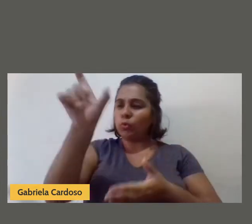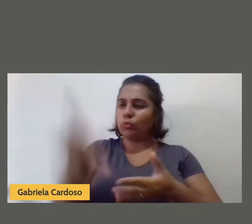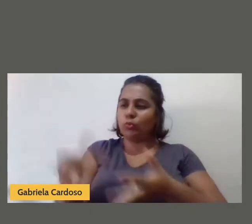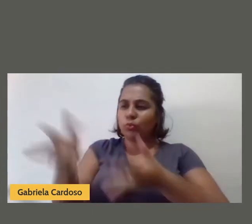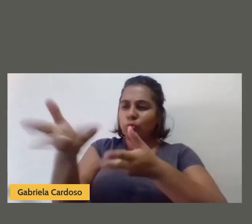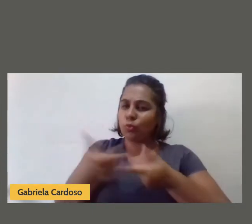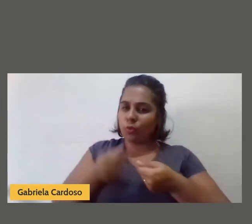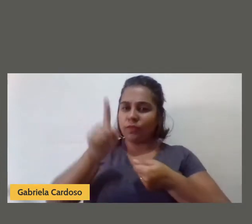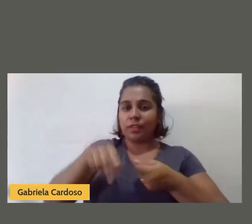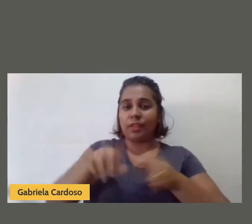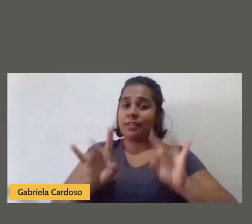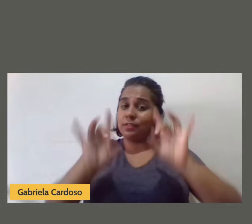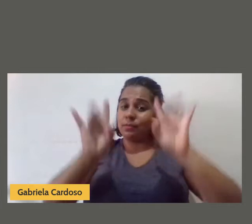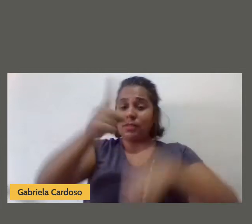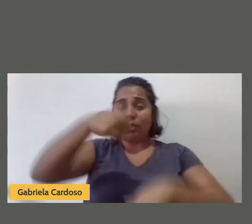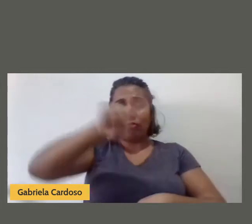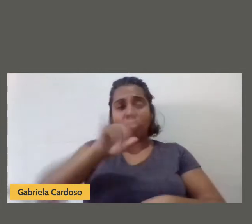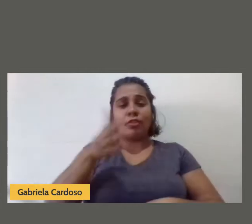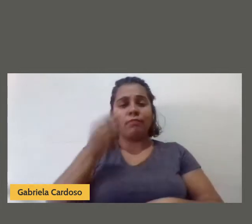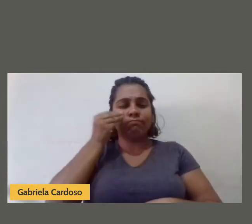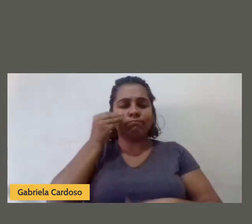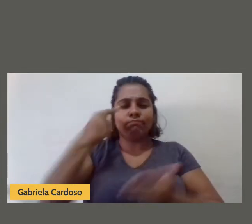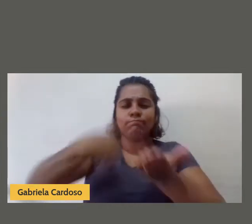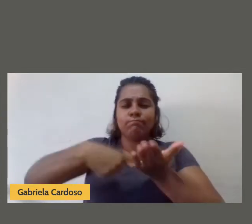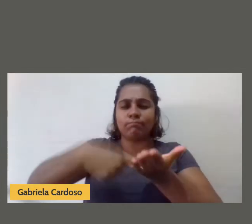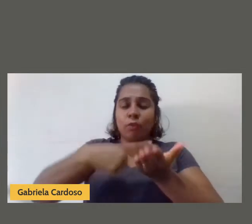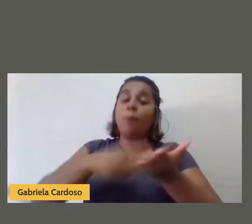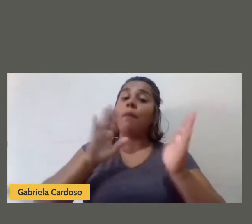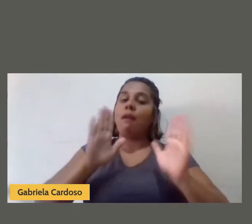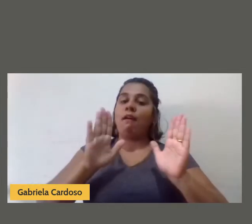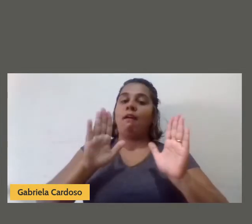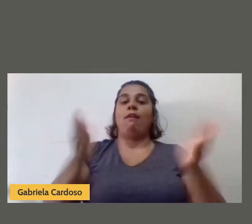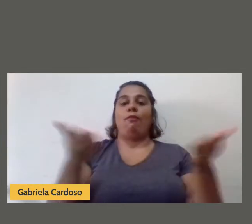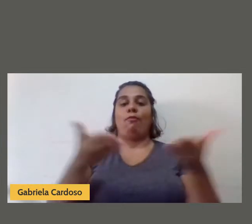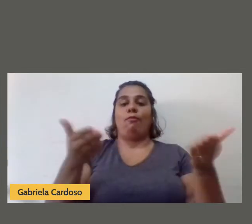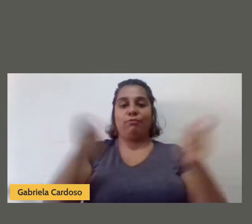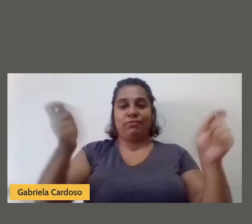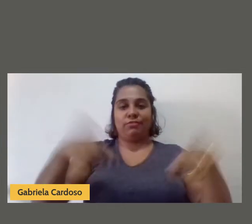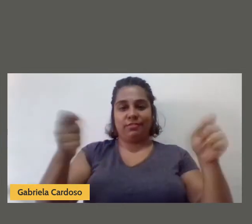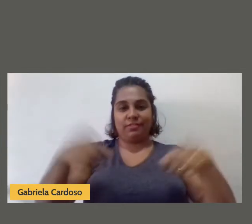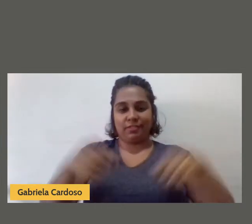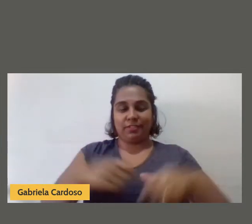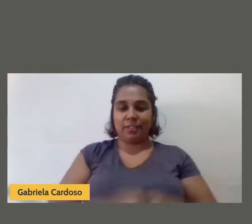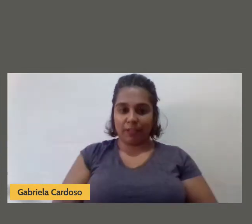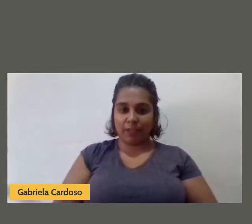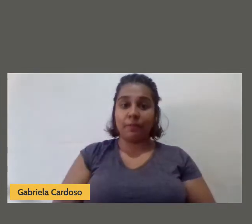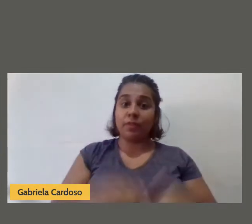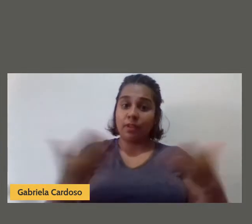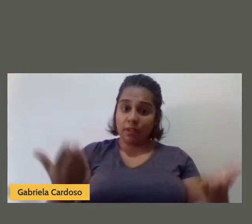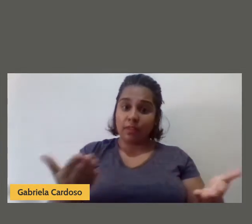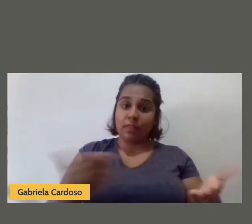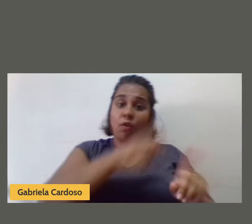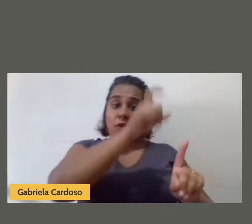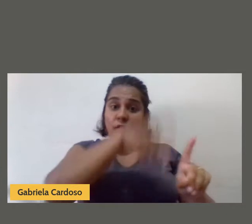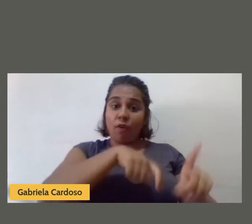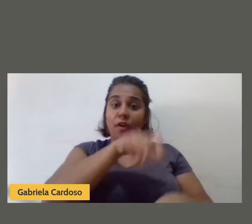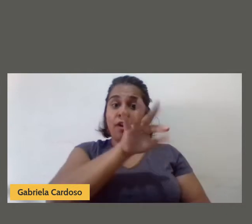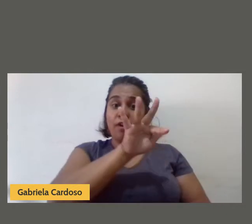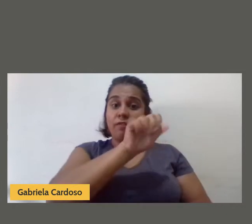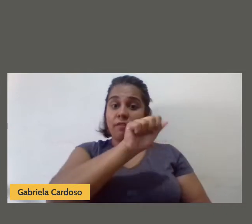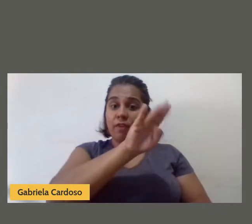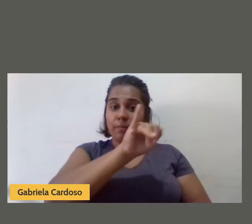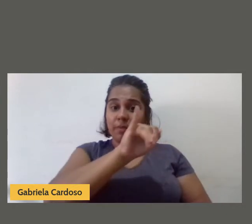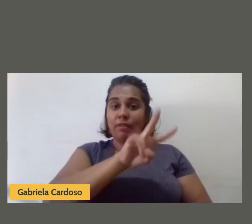tentando marcar faz um tempo e vai e volta, vai e vem, mas conseguimos trazer ela aqui para vocês. A Fabi vai apresentar quem é, mas eu vou começar